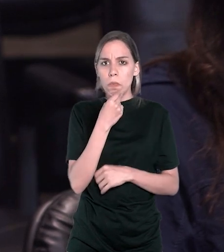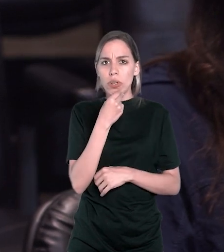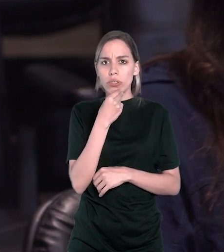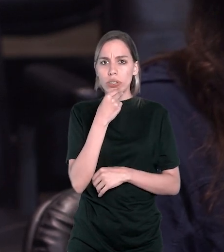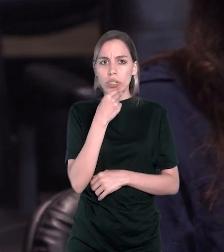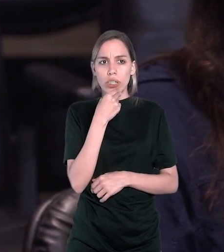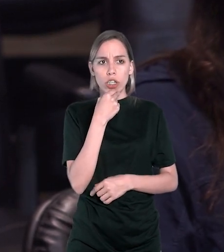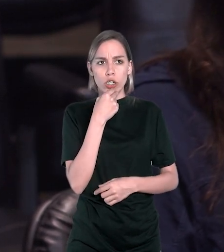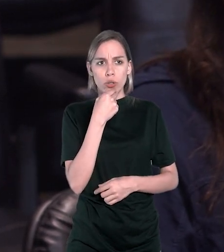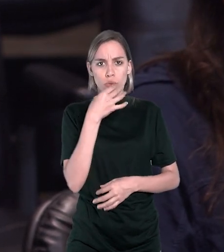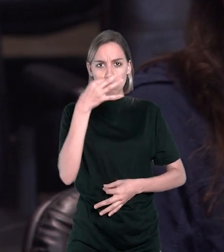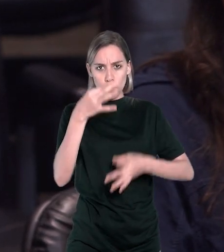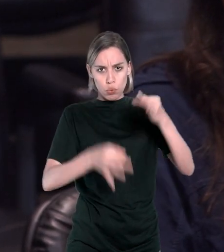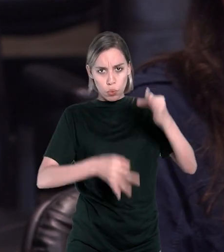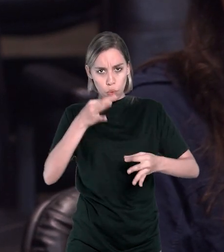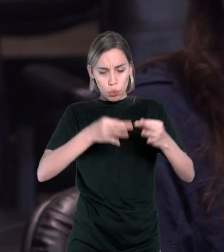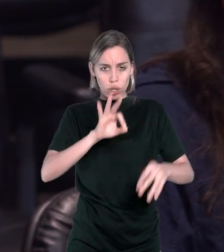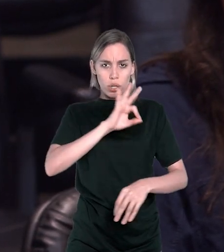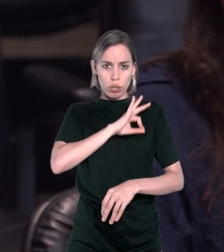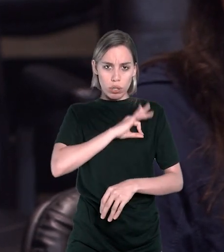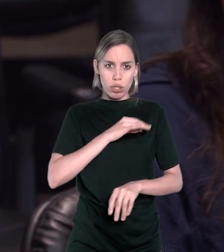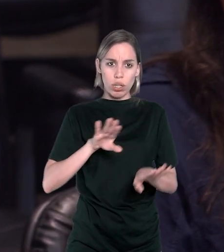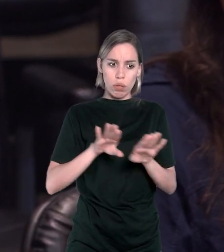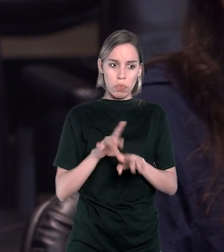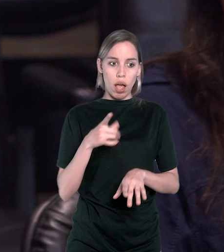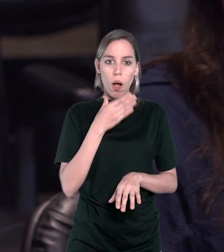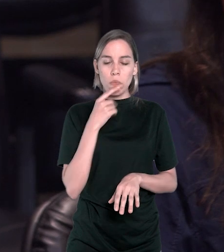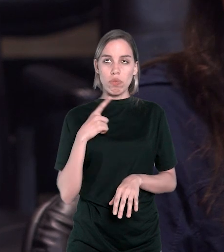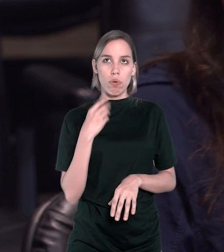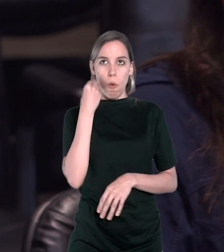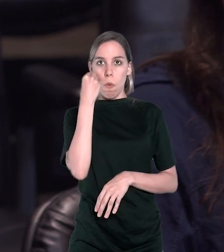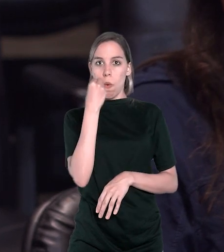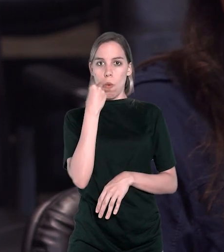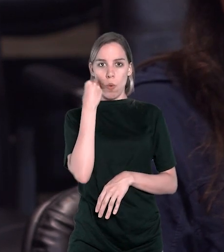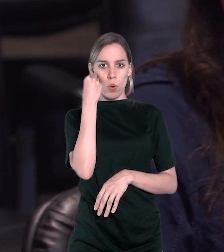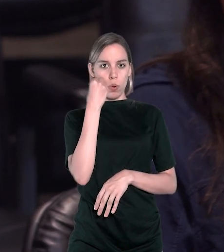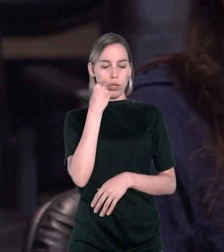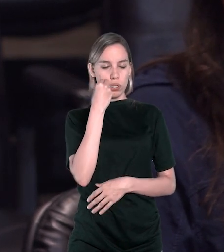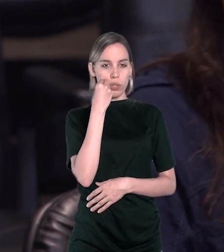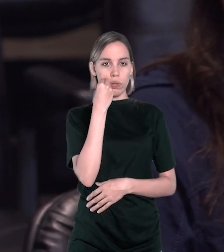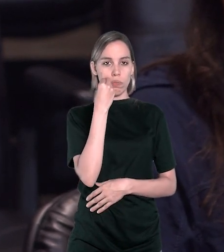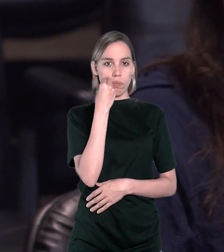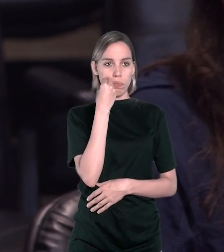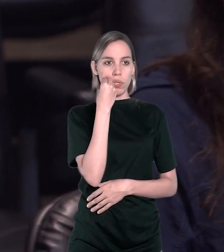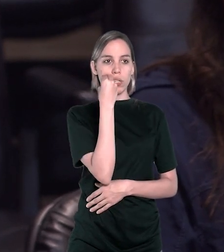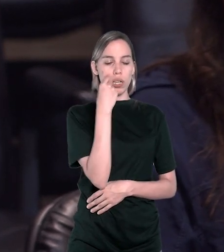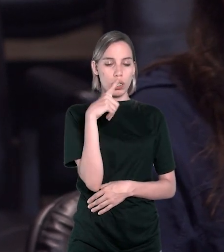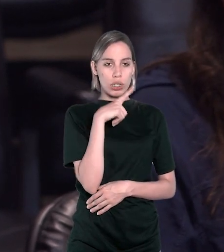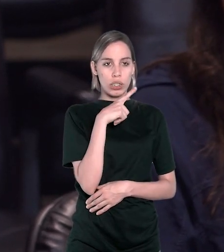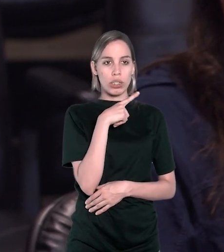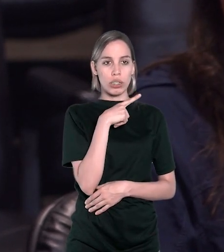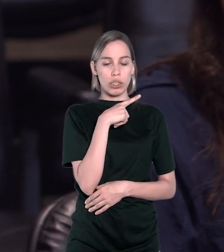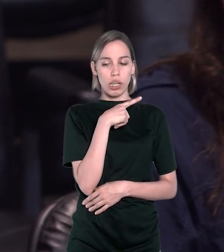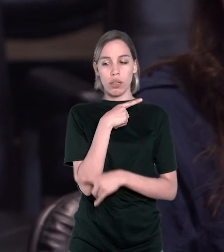ele trouxe, toda a vivência, toda a experiência, enfim, do lado, enfim, daquela humanidade, né, que você procura tanto aí